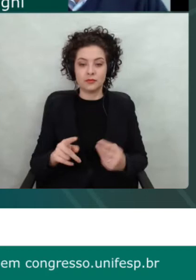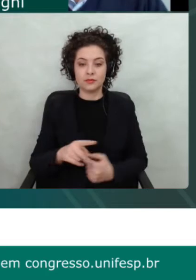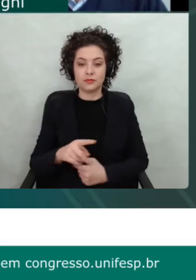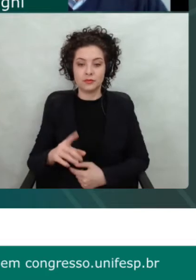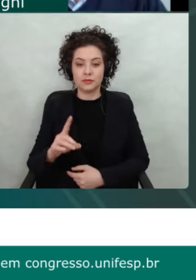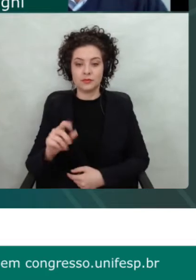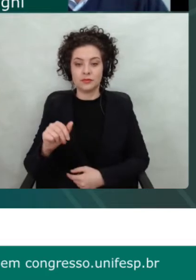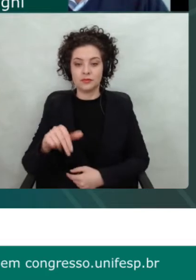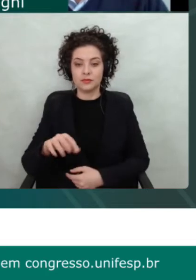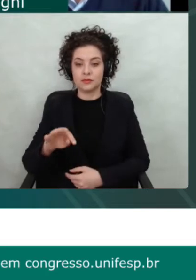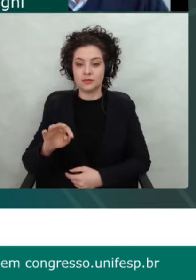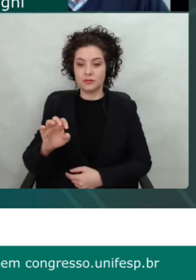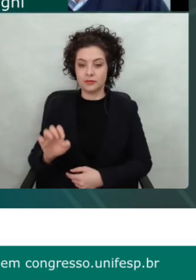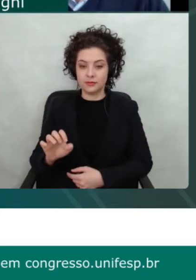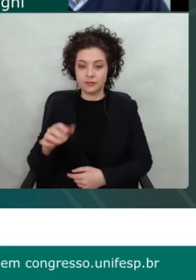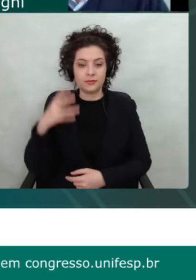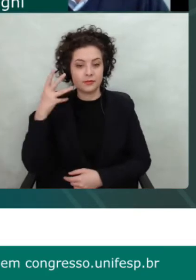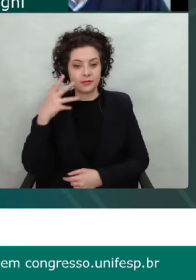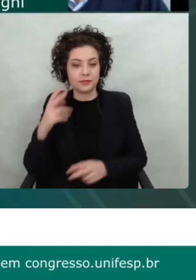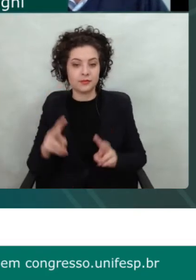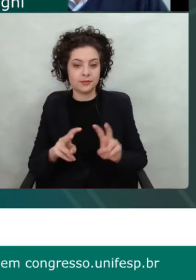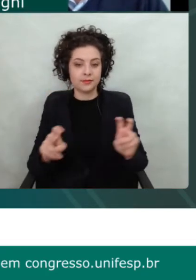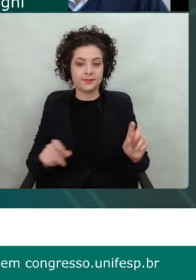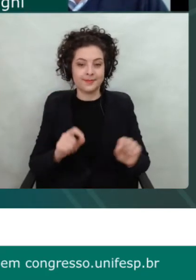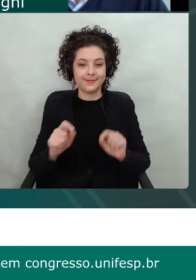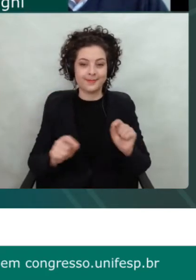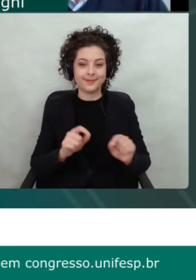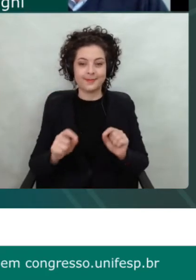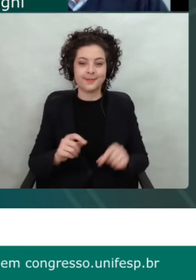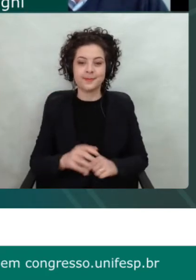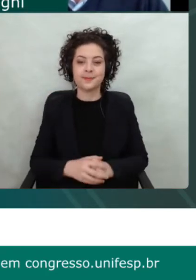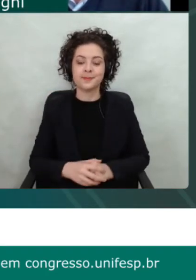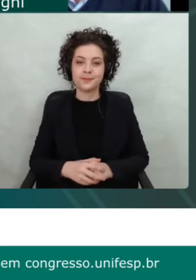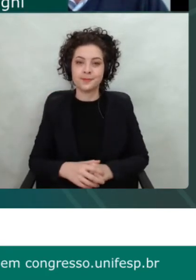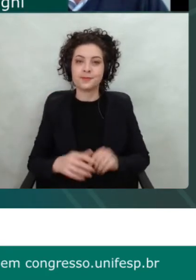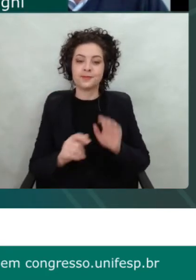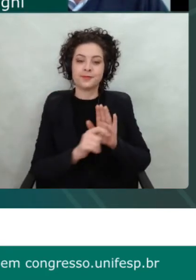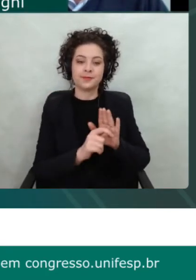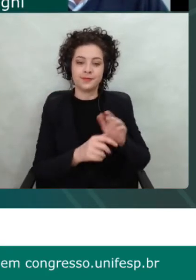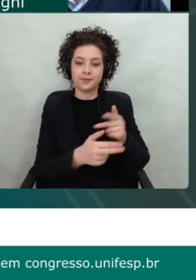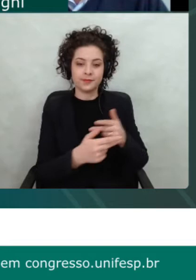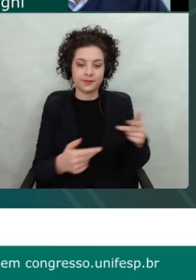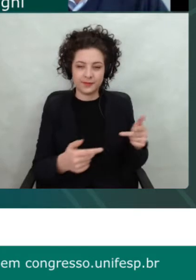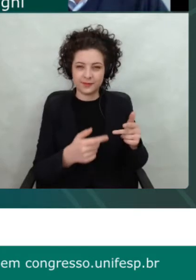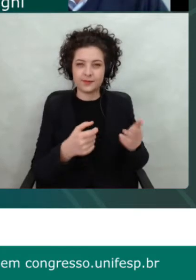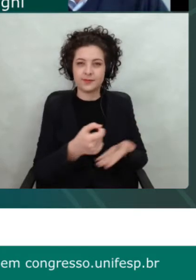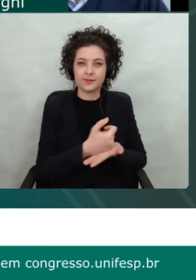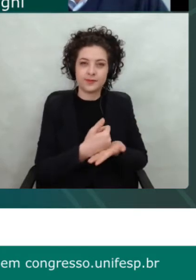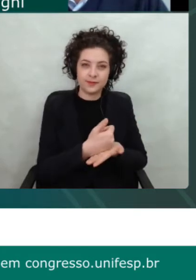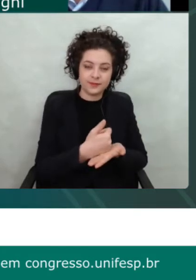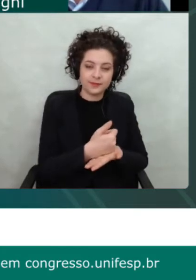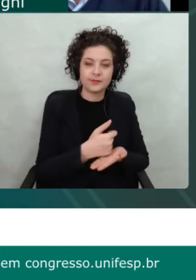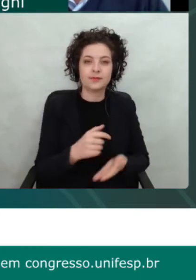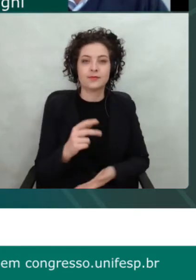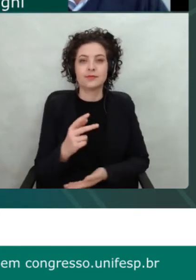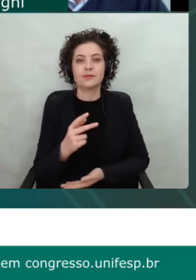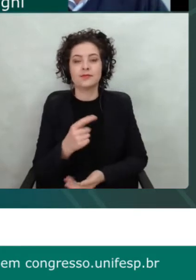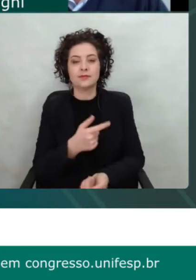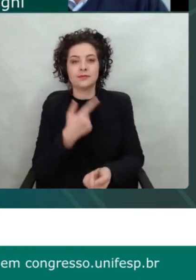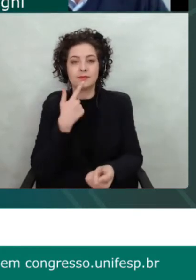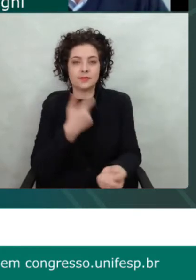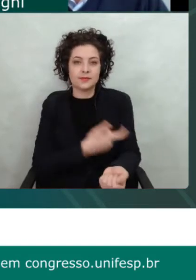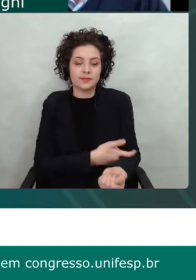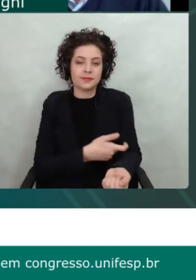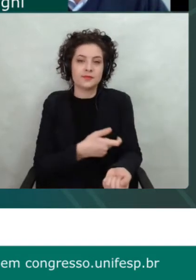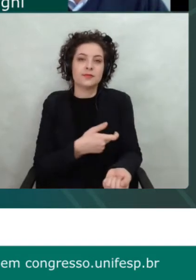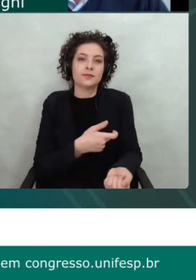Lang falando sobre as drogas, sobre a hemoterapia e o que nós podemos fazer dentro